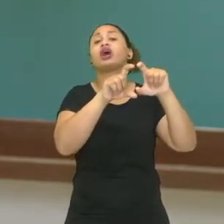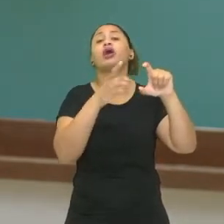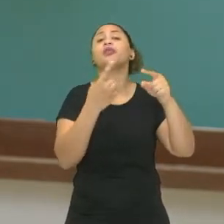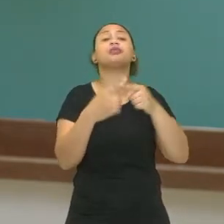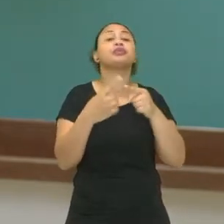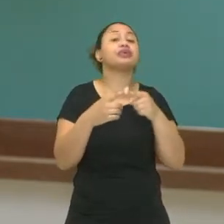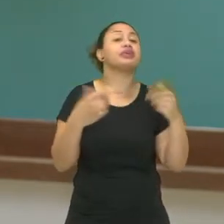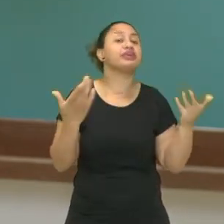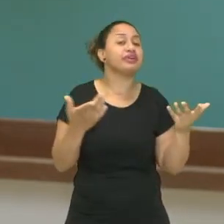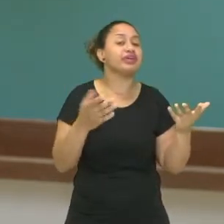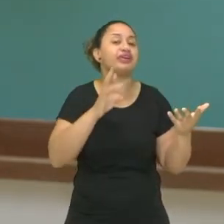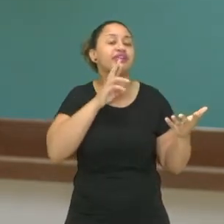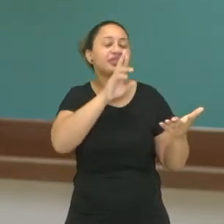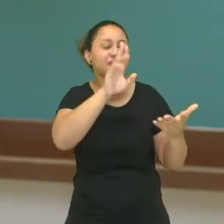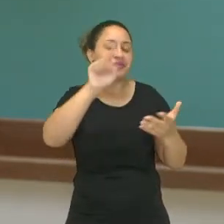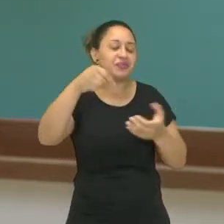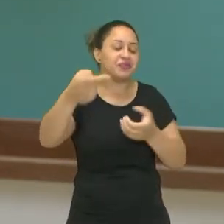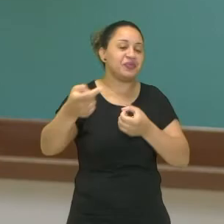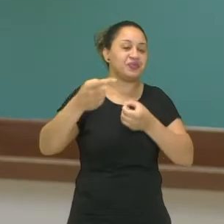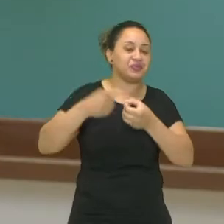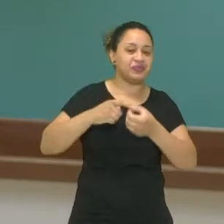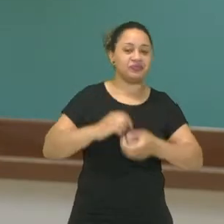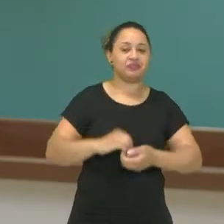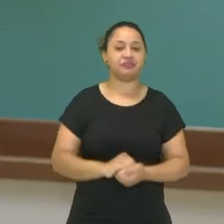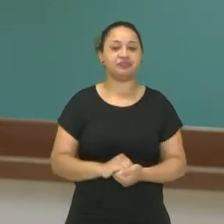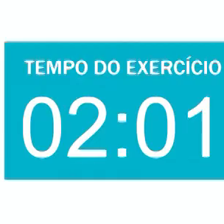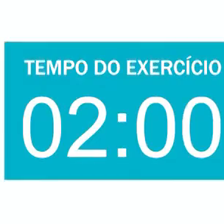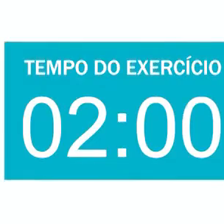maiúscula? Faz aí que eu te aguardo aqui.